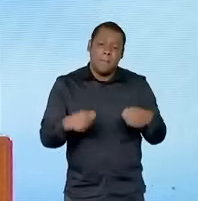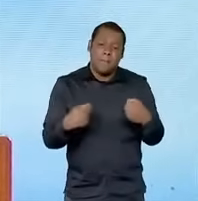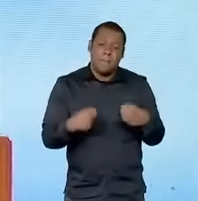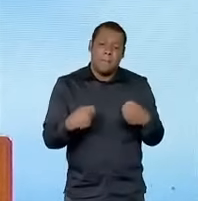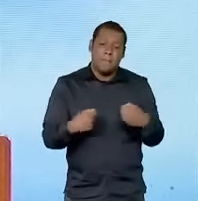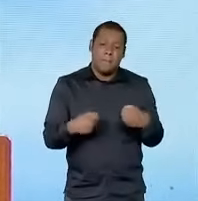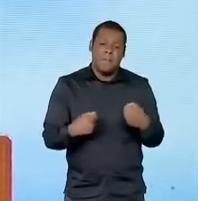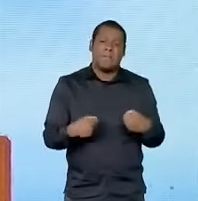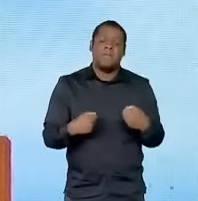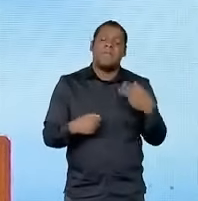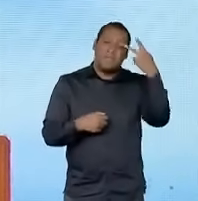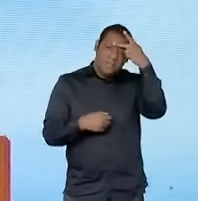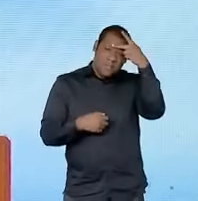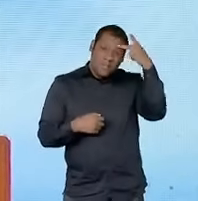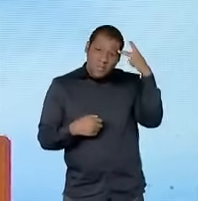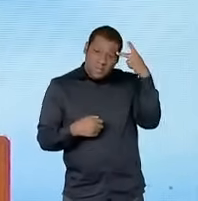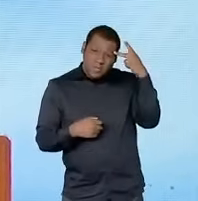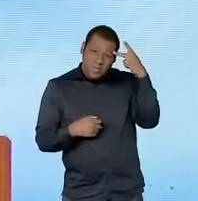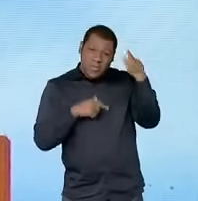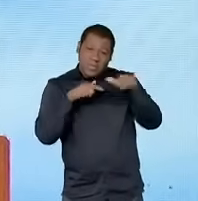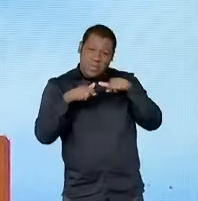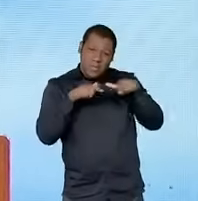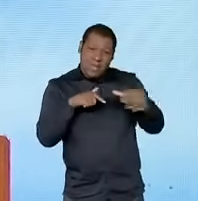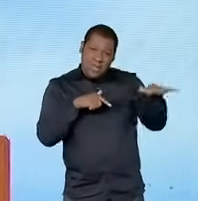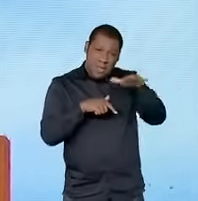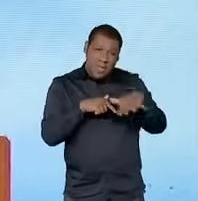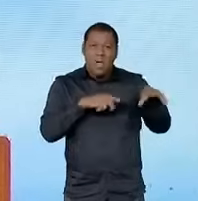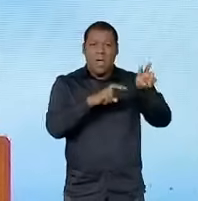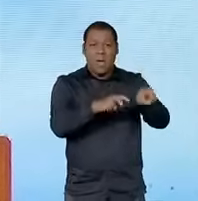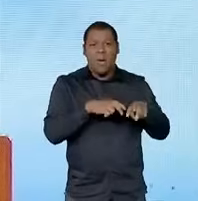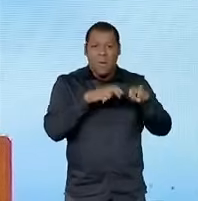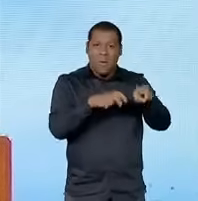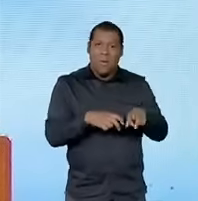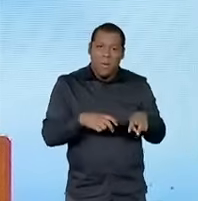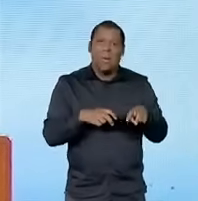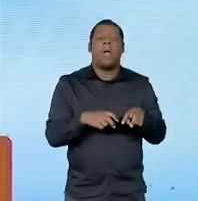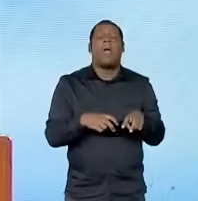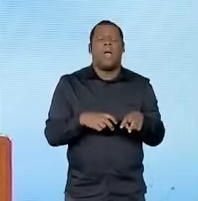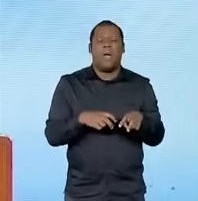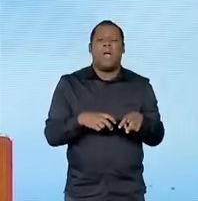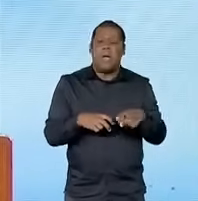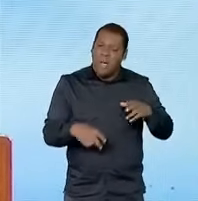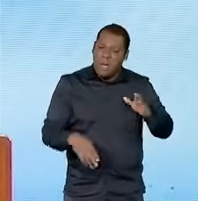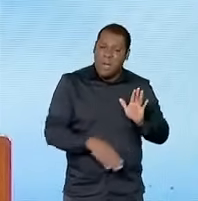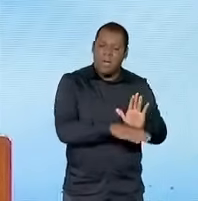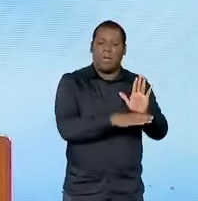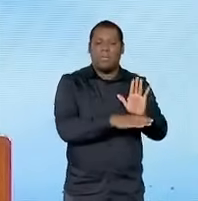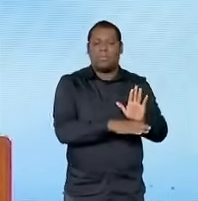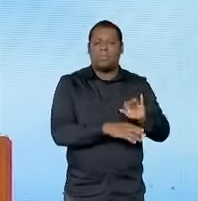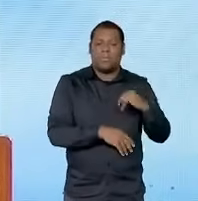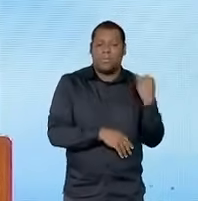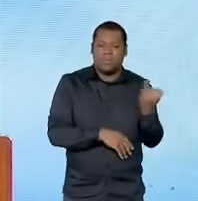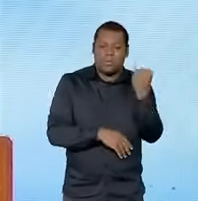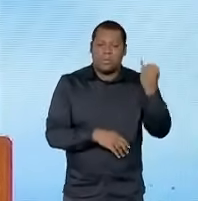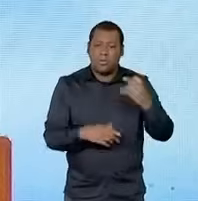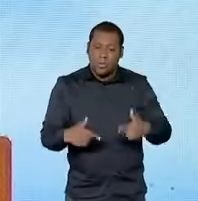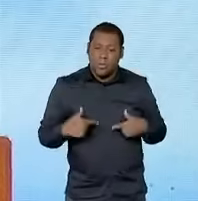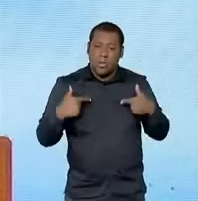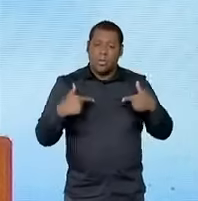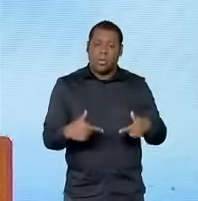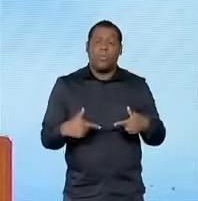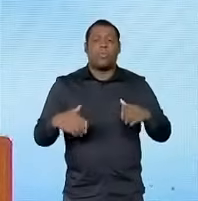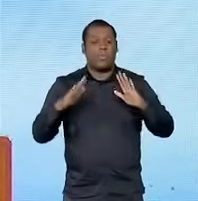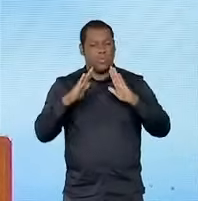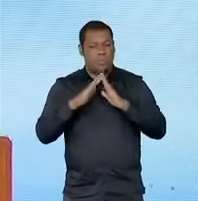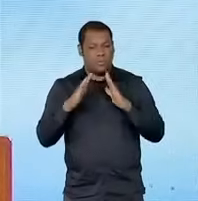de camponeses e camponesas e agricultores familiares deste país. Na luta por